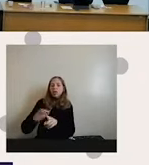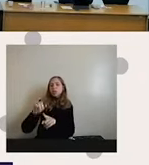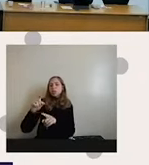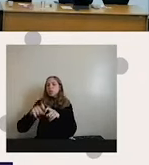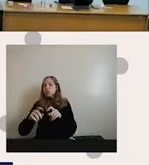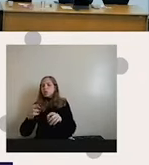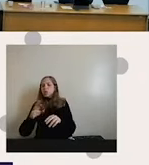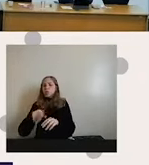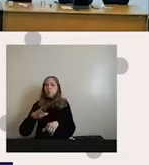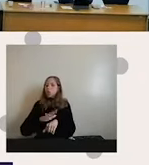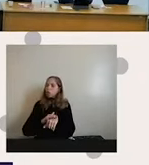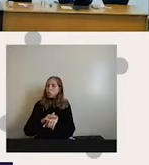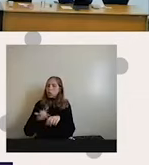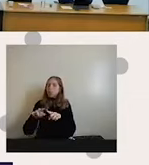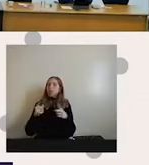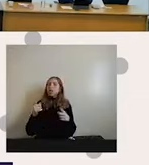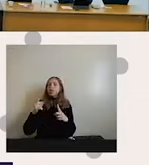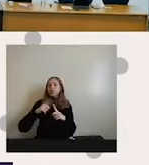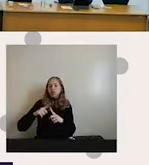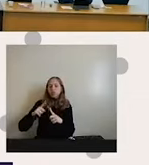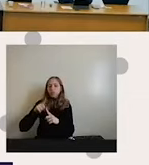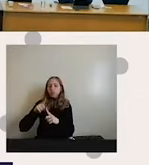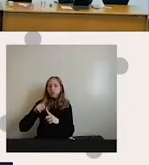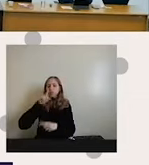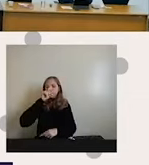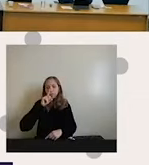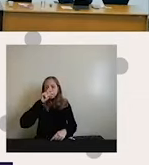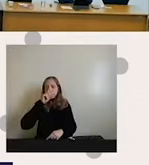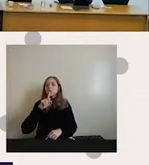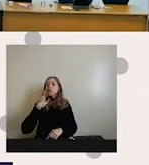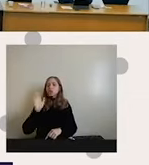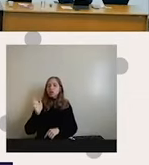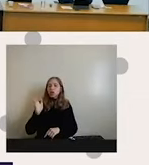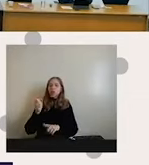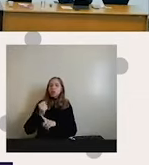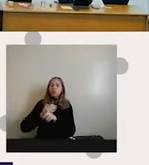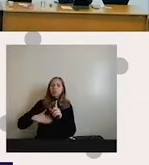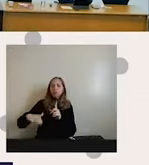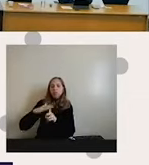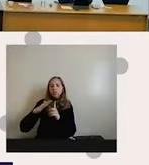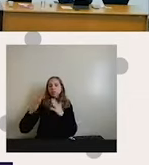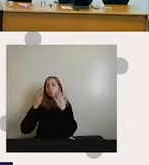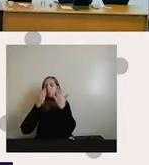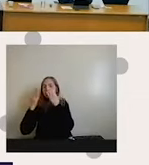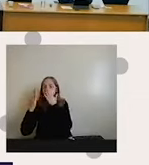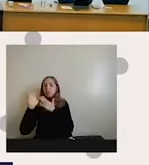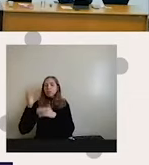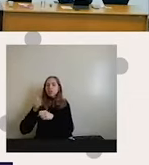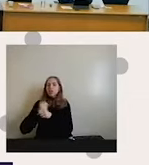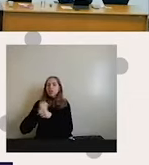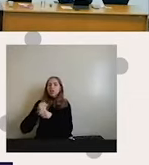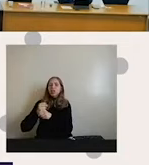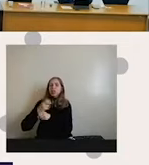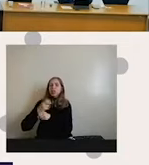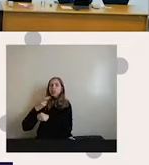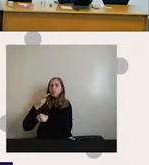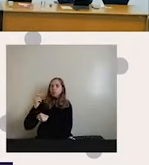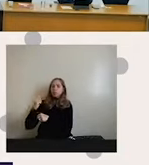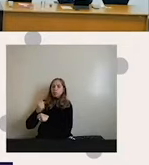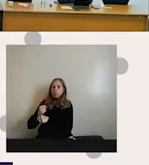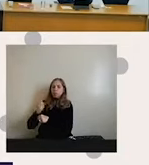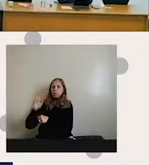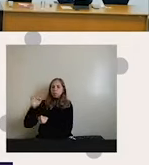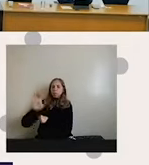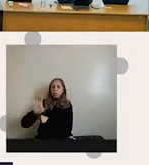tido como um fator de risco psicossocial já desde os anos 2000 pela agência europeia, né, da OSHA. E há um